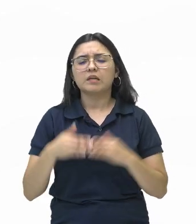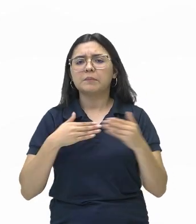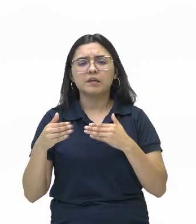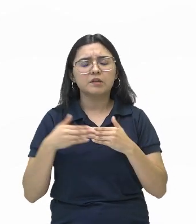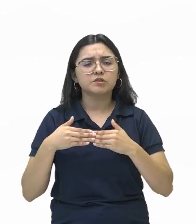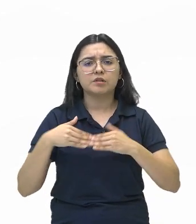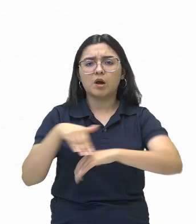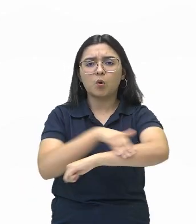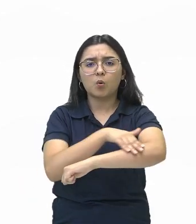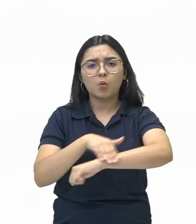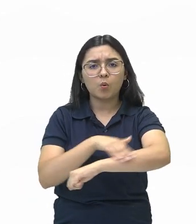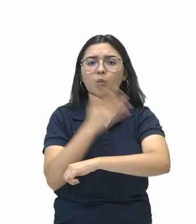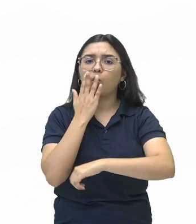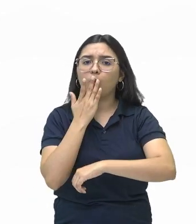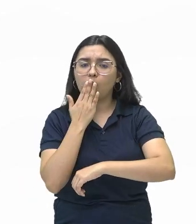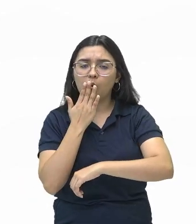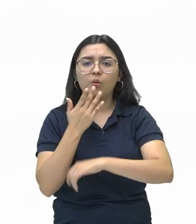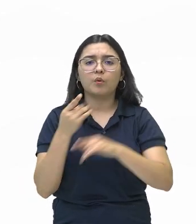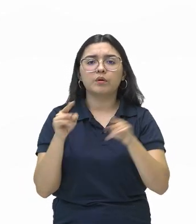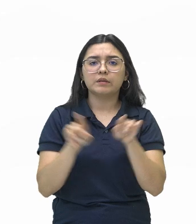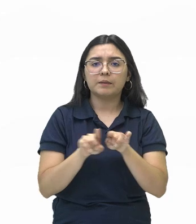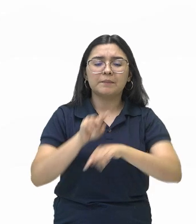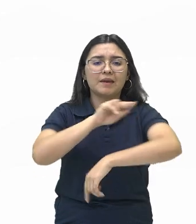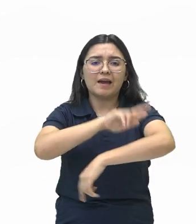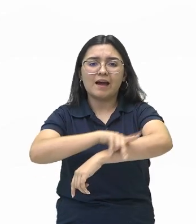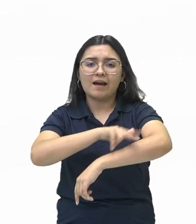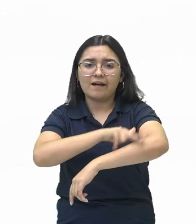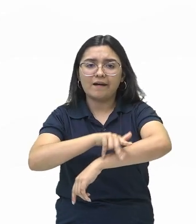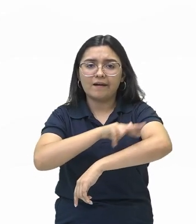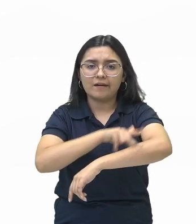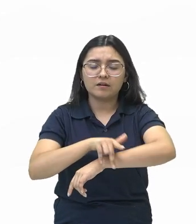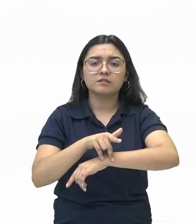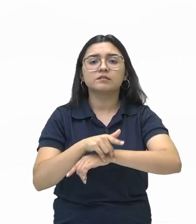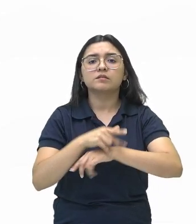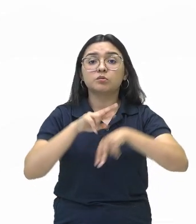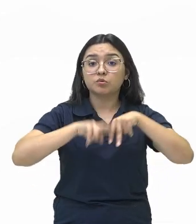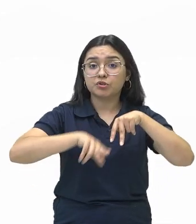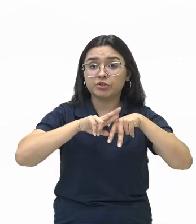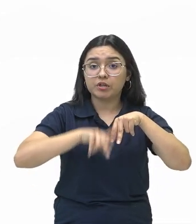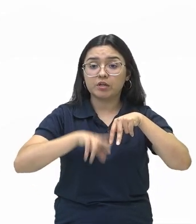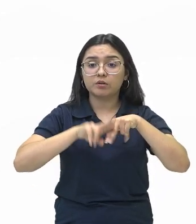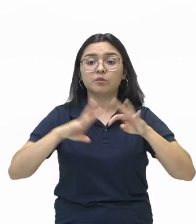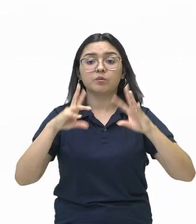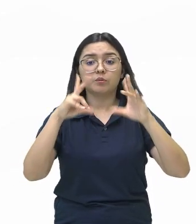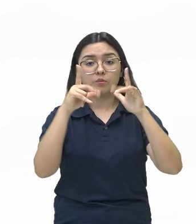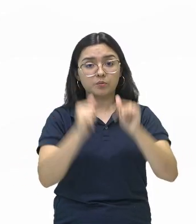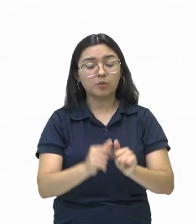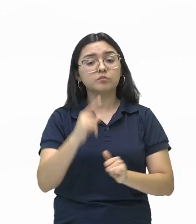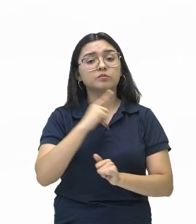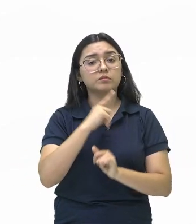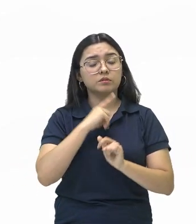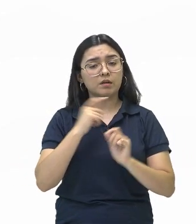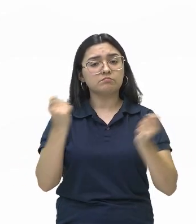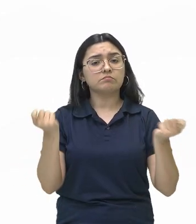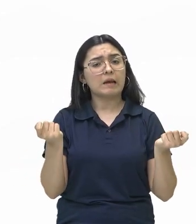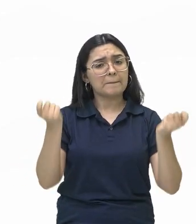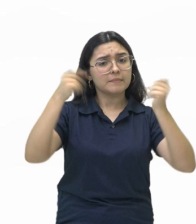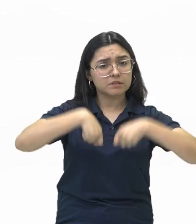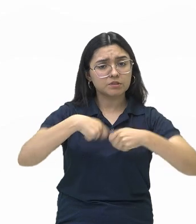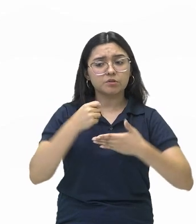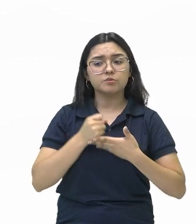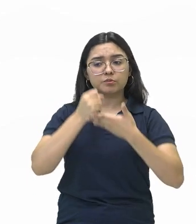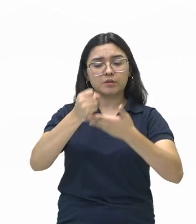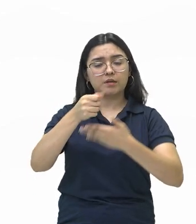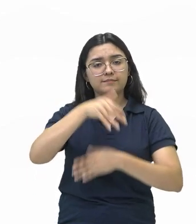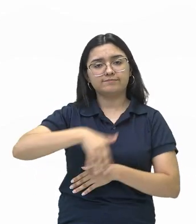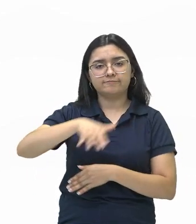cor, né? Independente da raça, independente do sexo, todos têm condições de contribuir e muito no